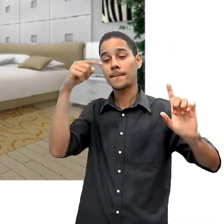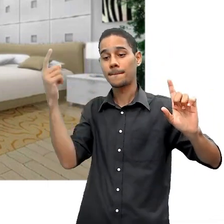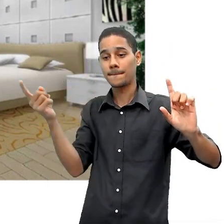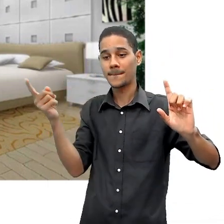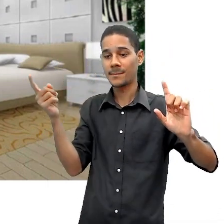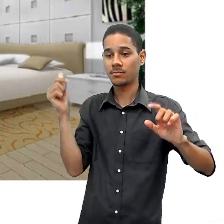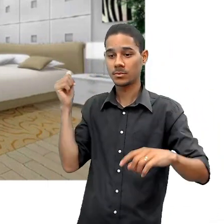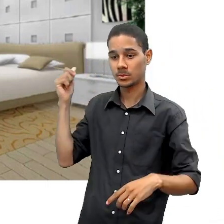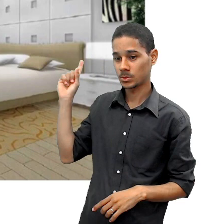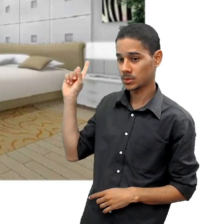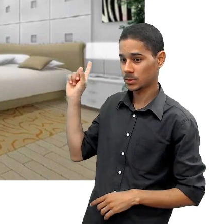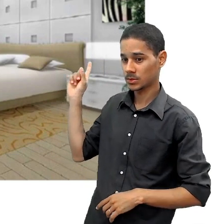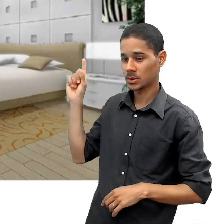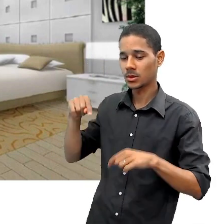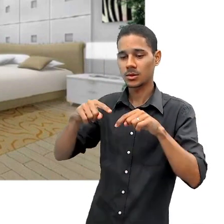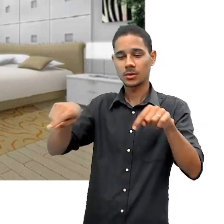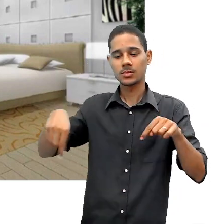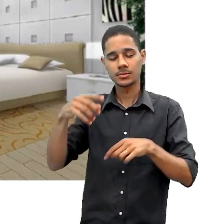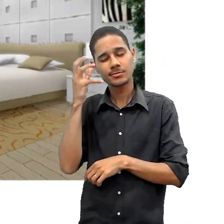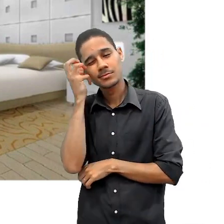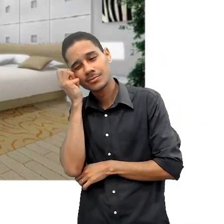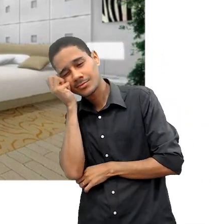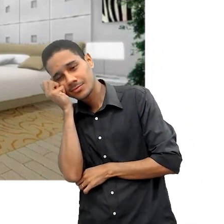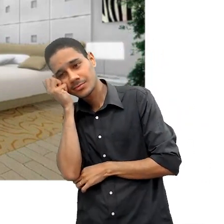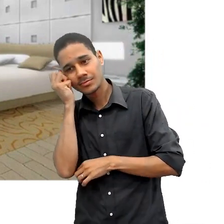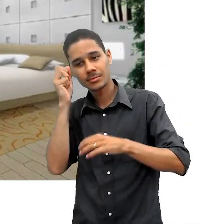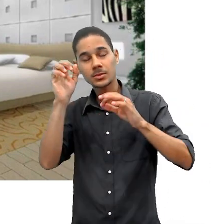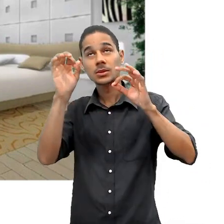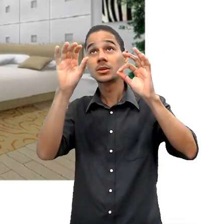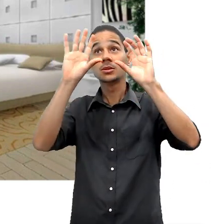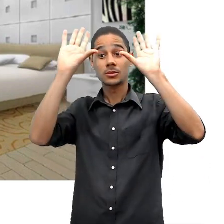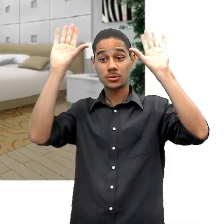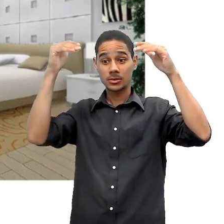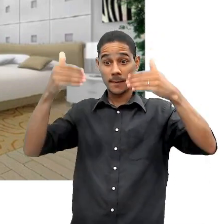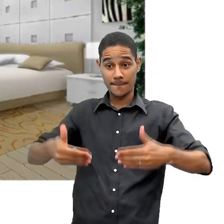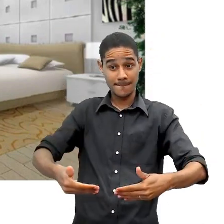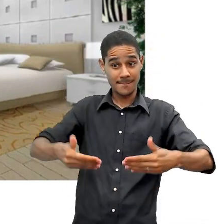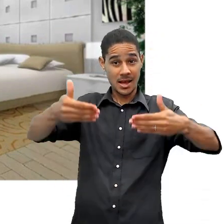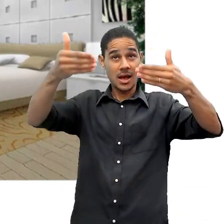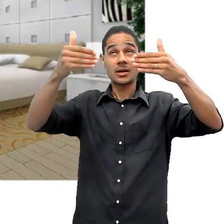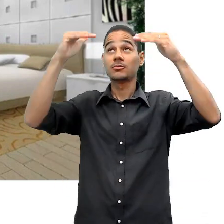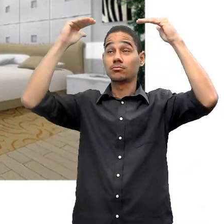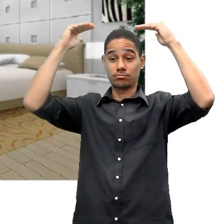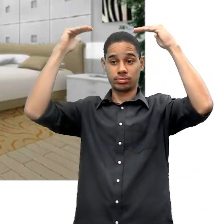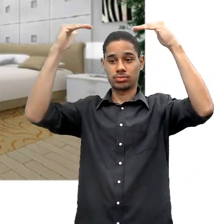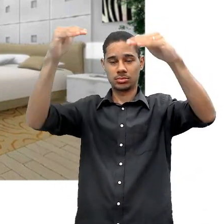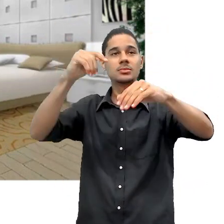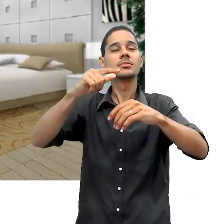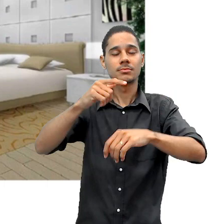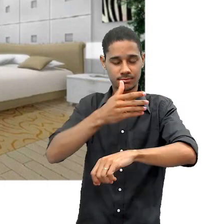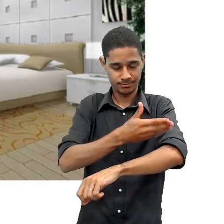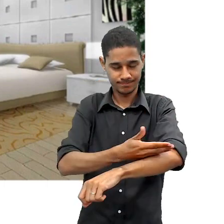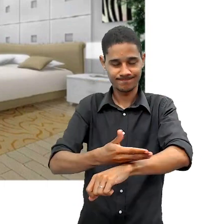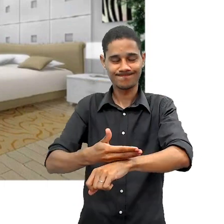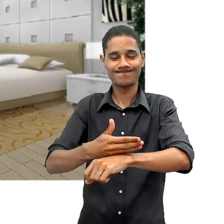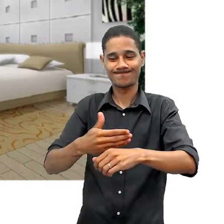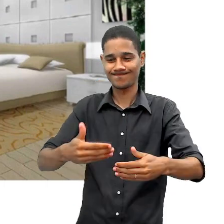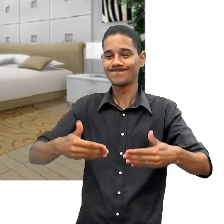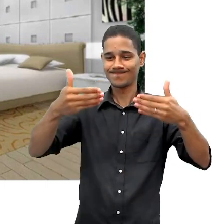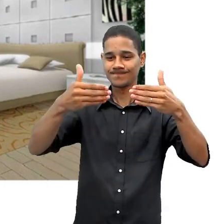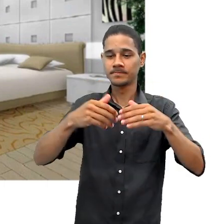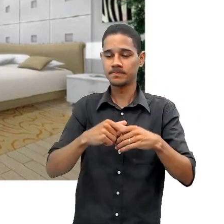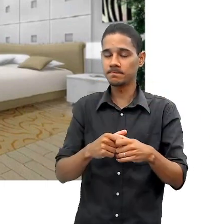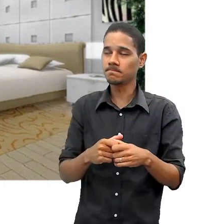direito você tem um quarto onde existe todo um trabalho de gesso nas paredes e no teto, né? Inclusive